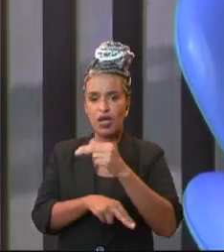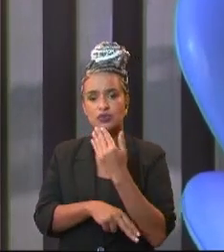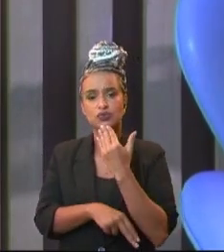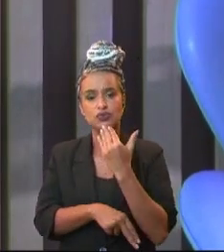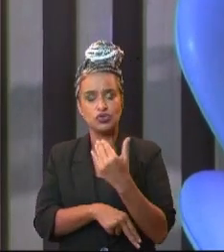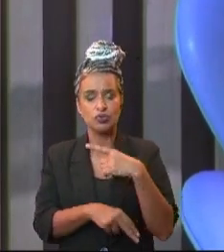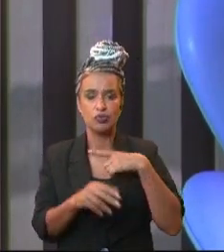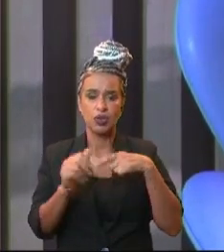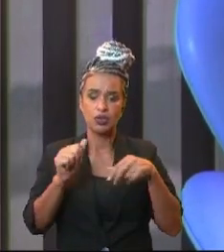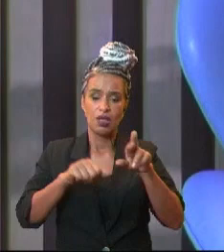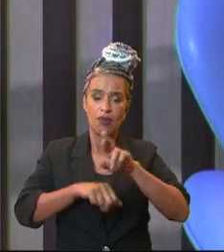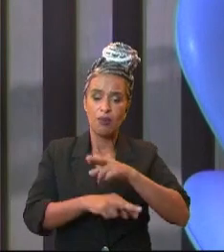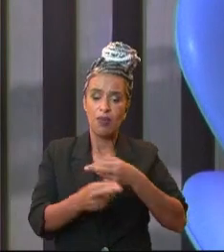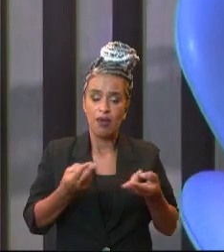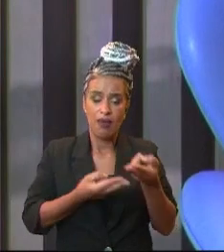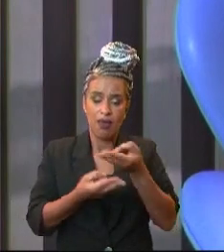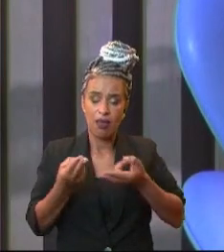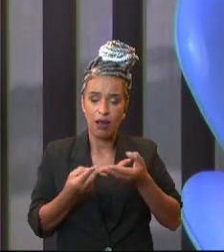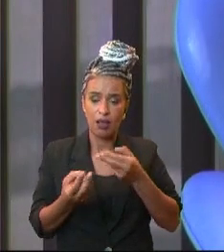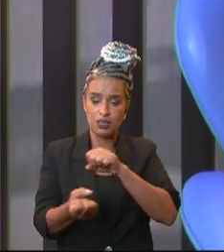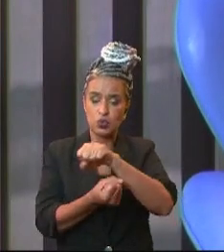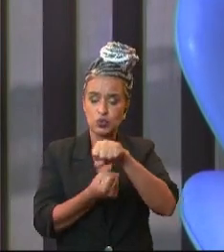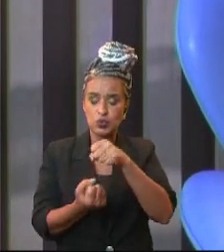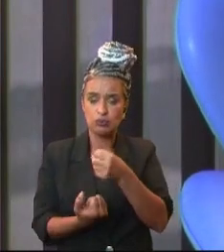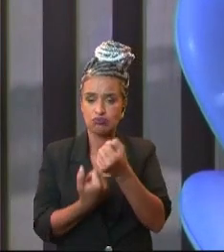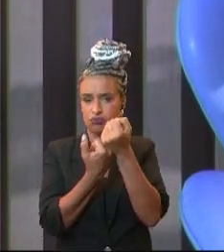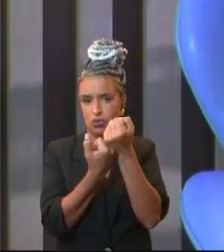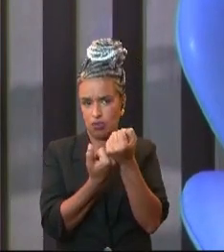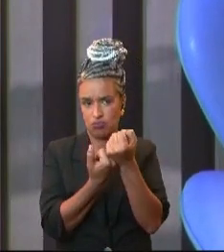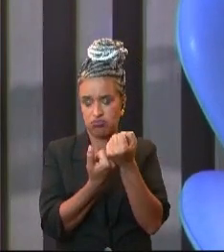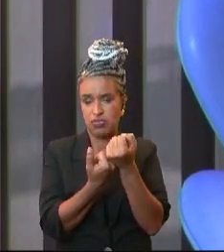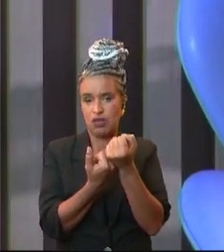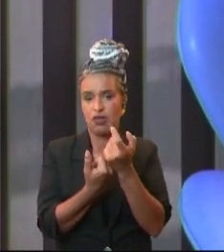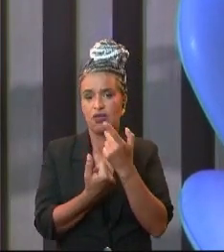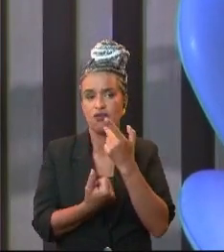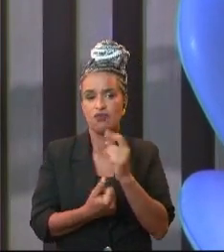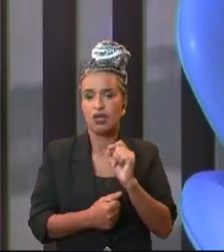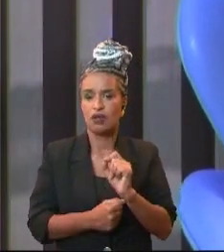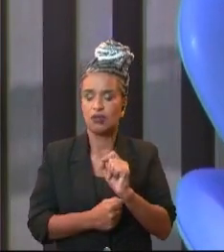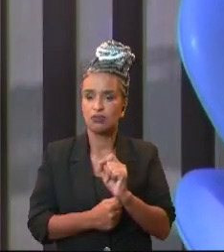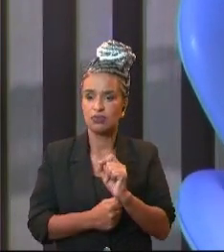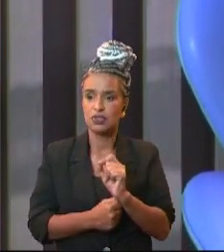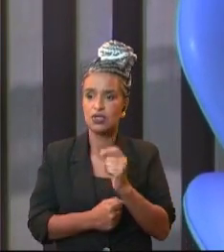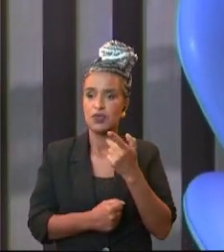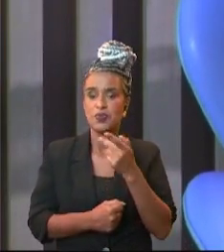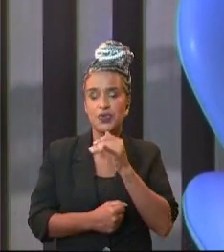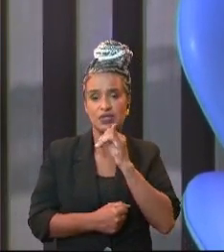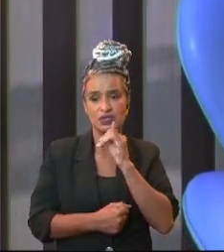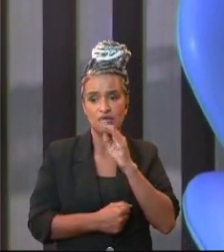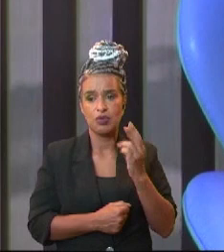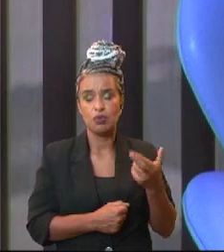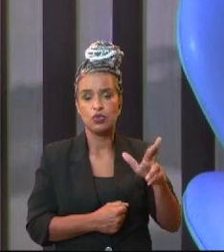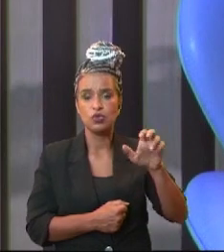para que possamos ter uma relação mais sustentável. Não quero dizer que, pelo menos o que eu estou, em Bruxelas, por